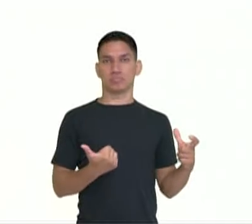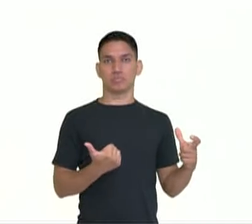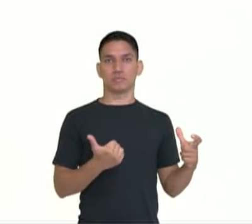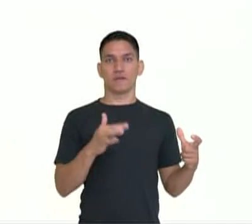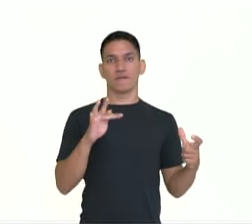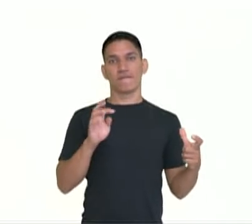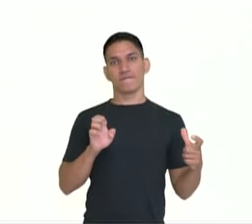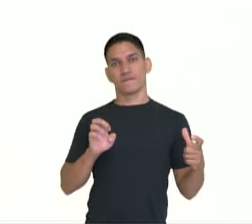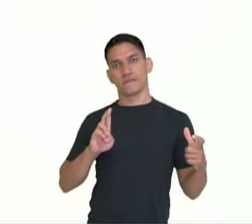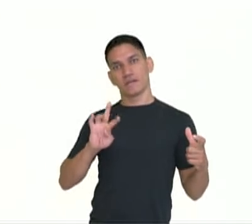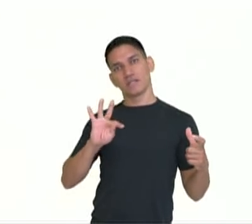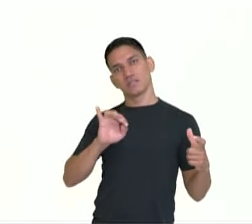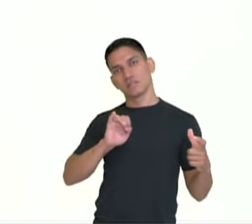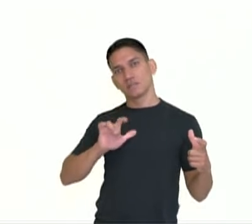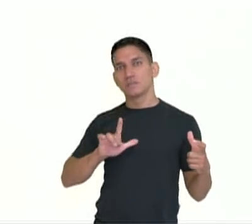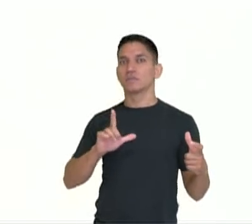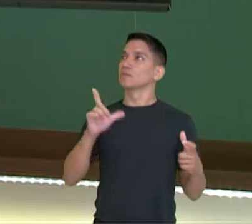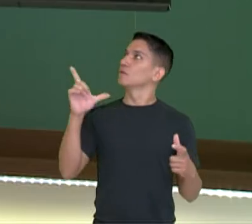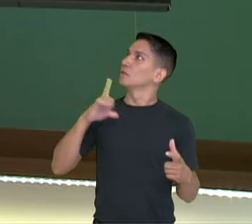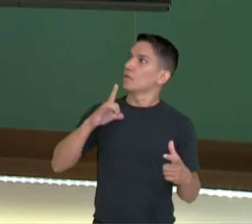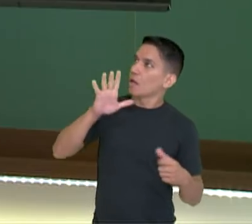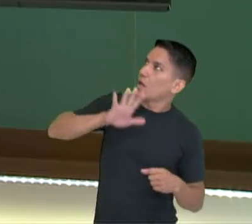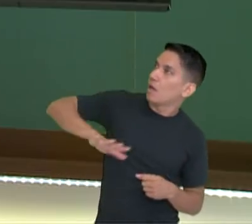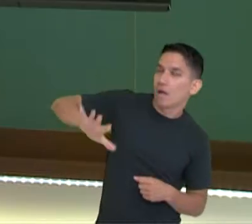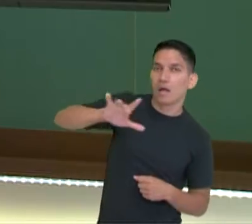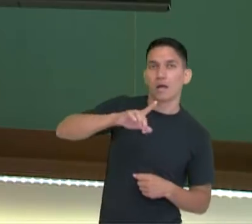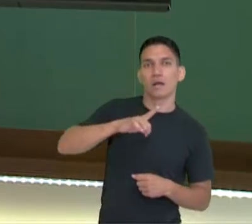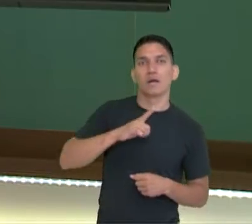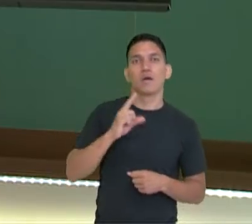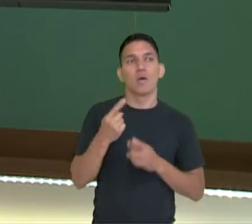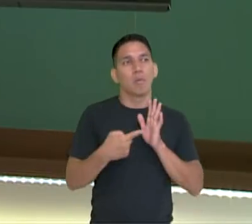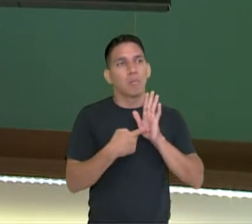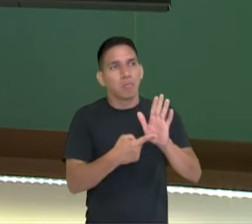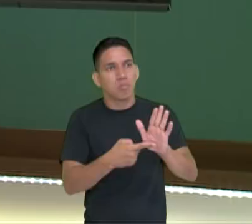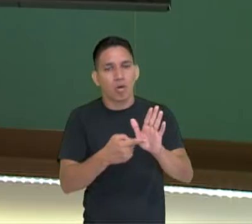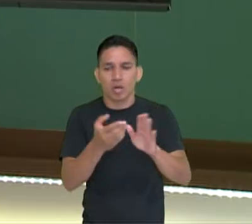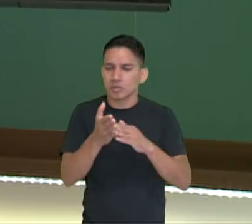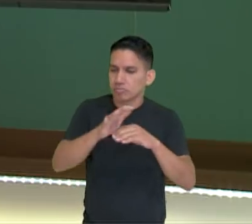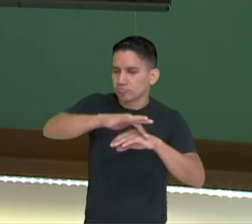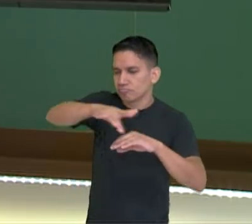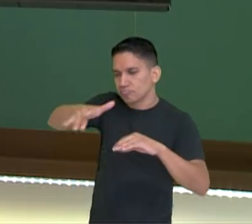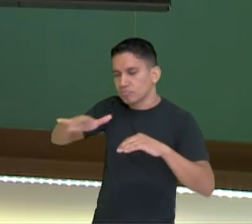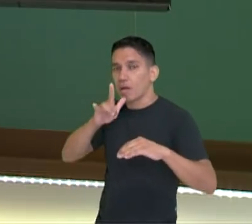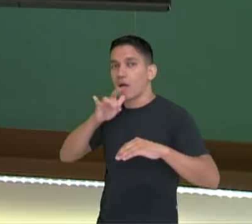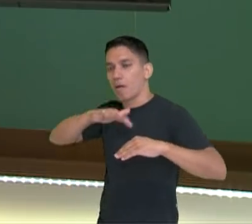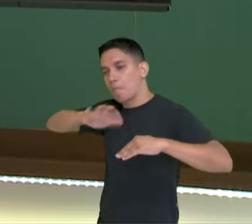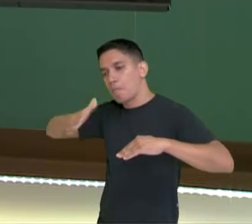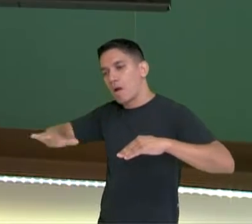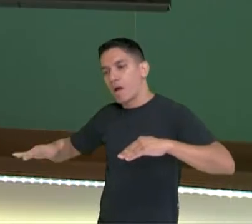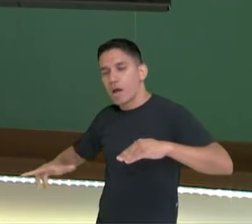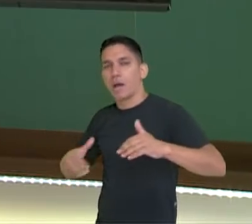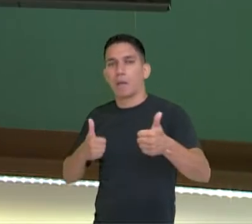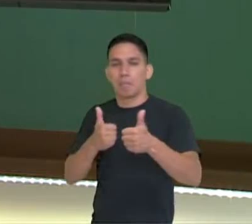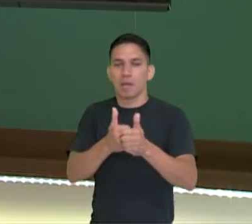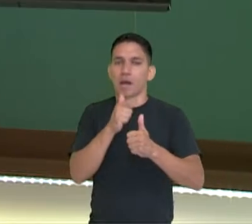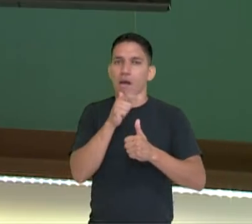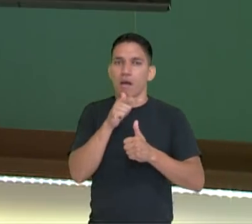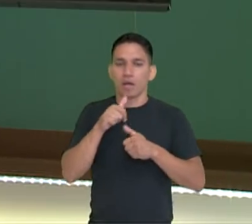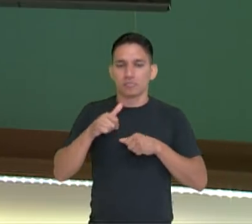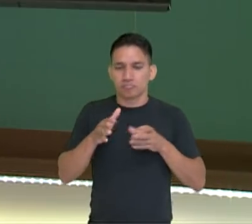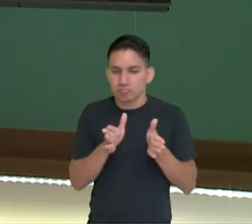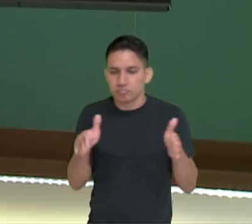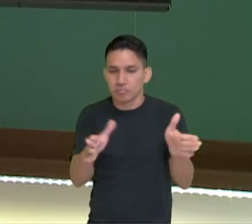região. Então você pega aqui do rio Nilo, pega aqui a costa do mar Mediterrâneo, pega a região da Mesopotâmia até o Golfo